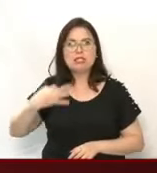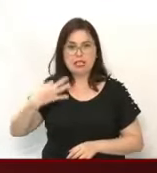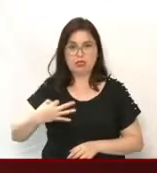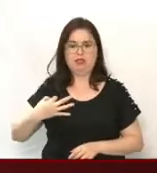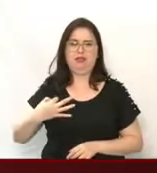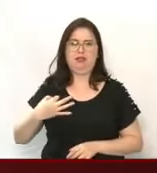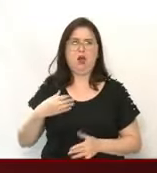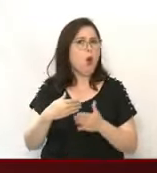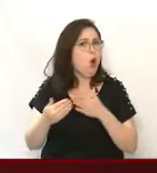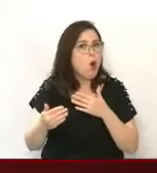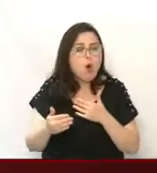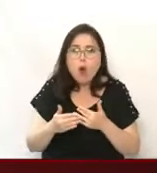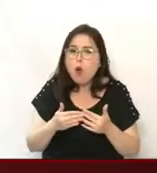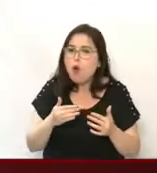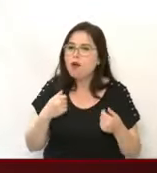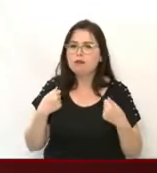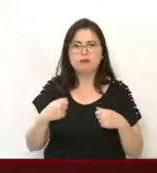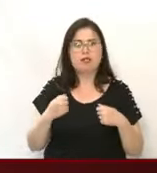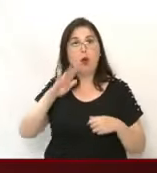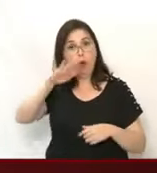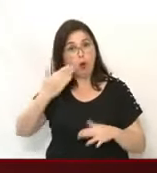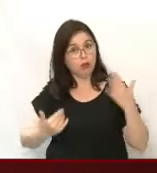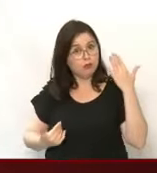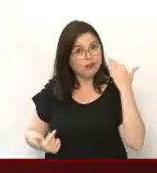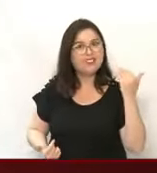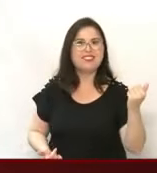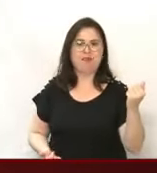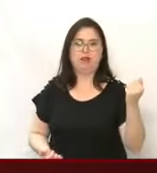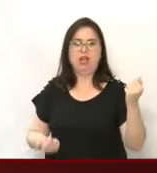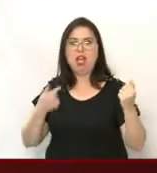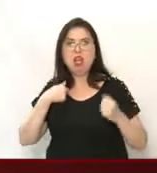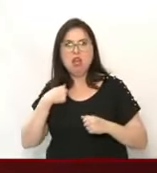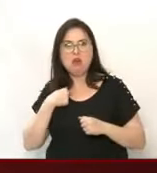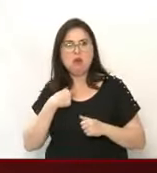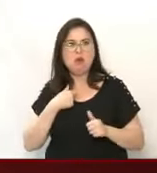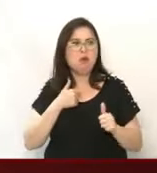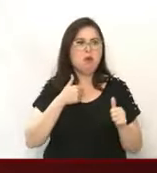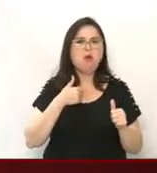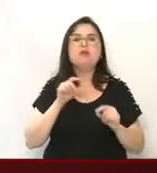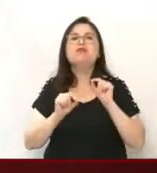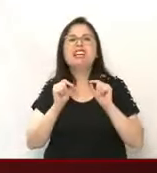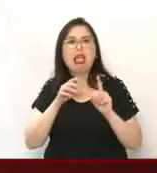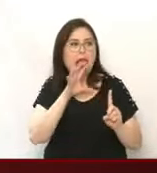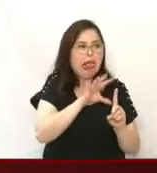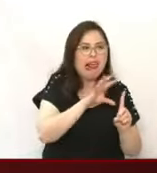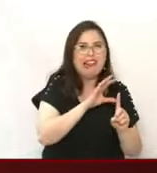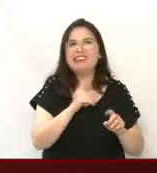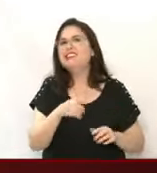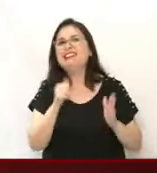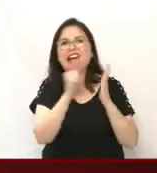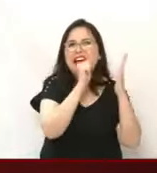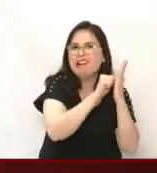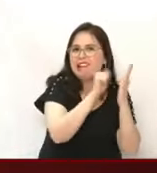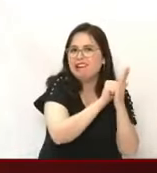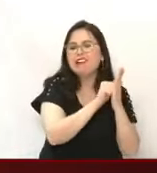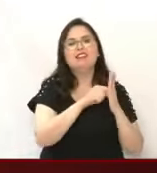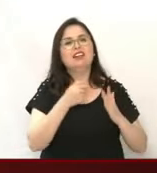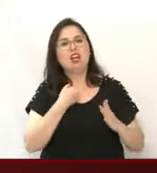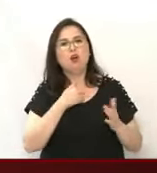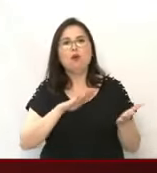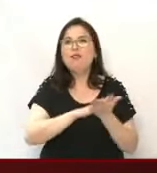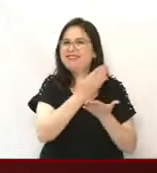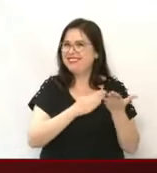comigo quando necessário, quando chamado. Não vou ficar aqui fazendo sombra, não vou ficar batendo na porta.